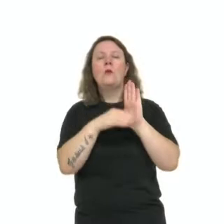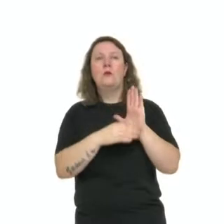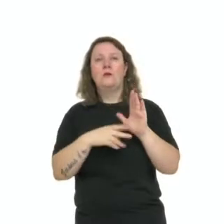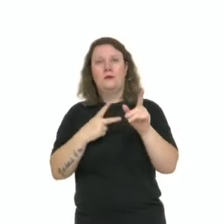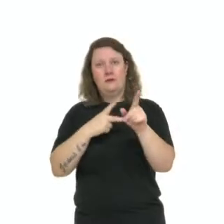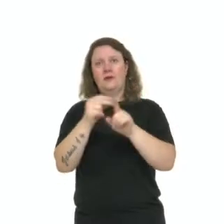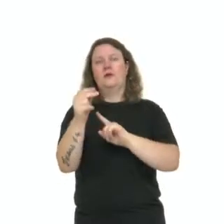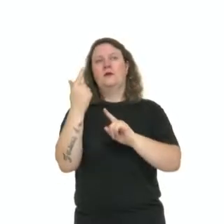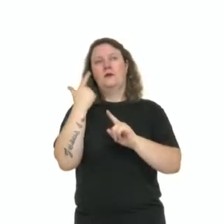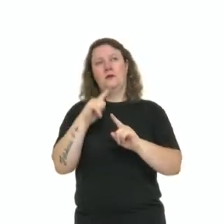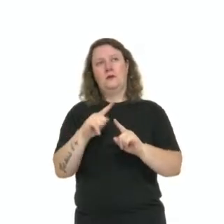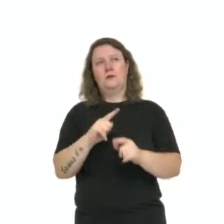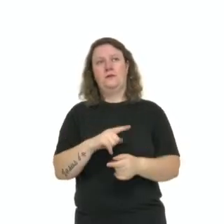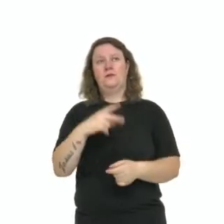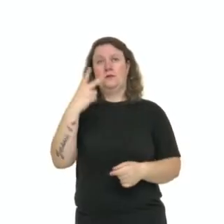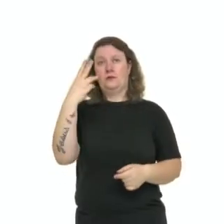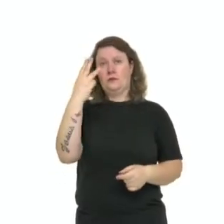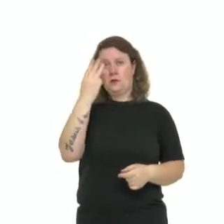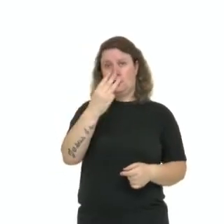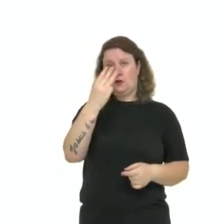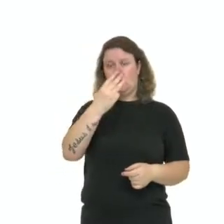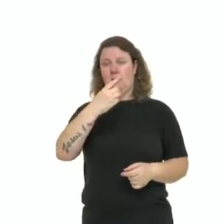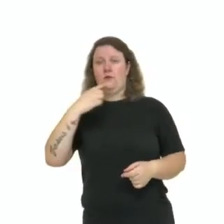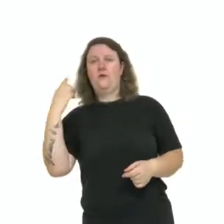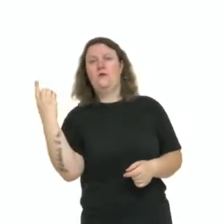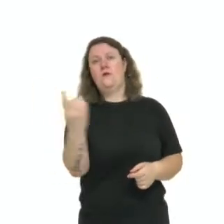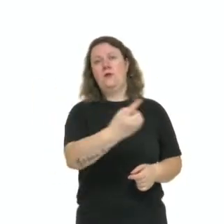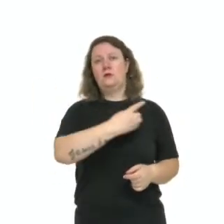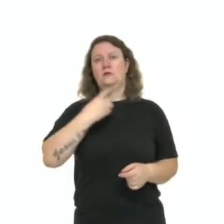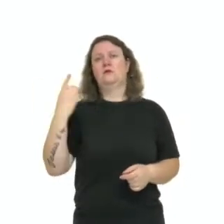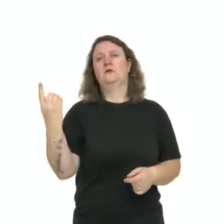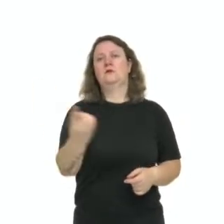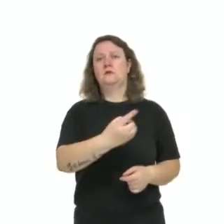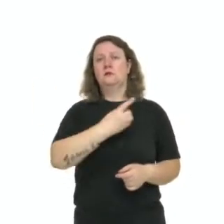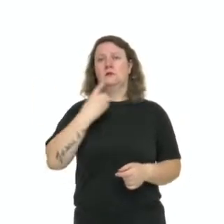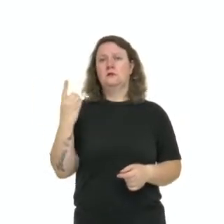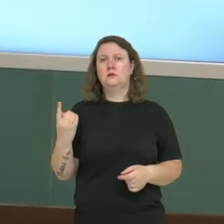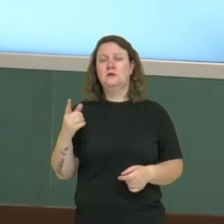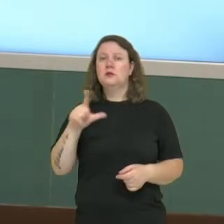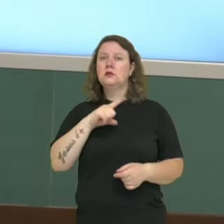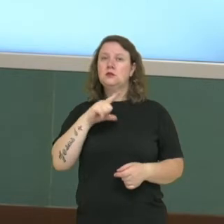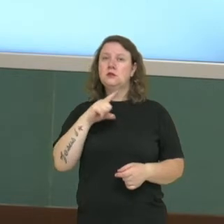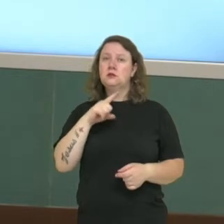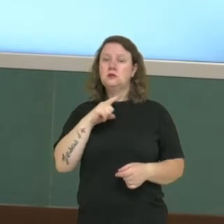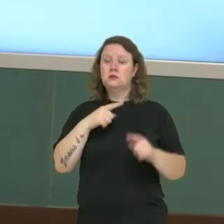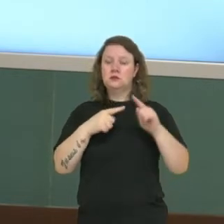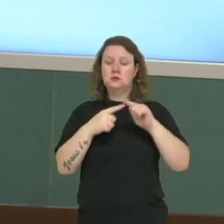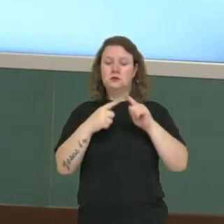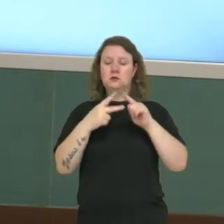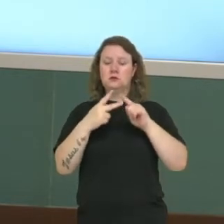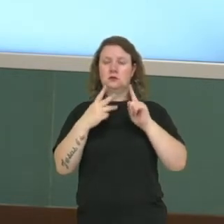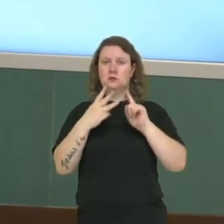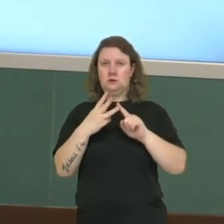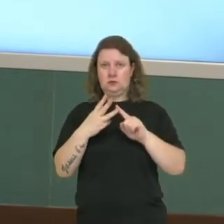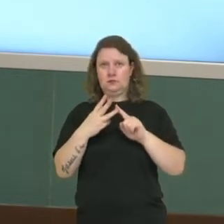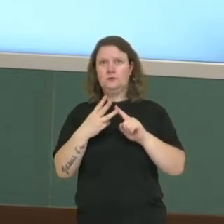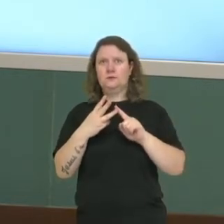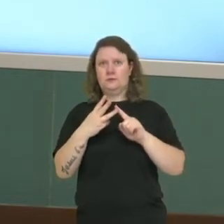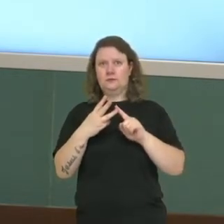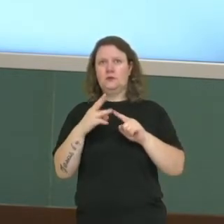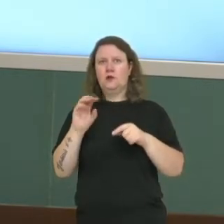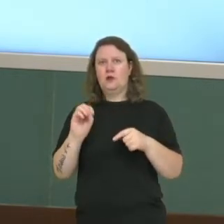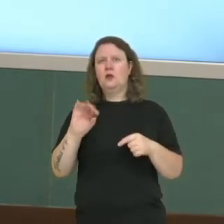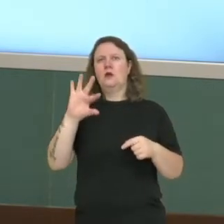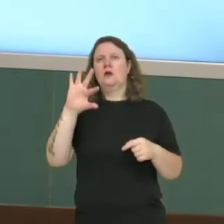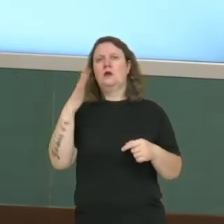Existem três grandes voltas no Pro Tour, né? São três, as três acontecem